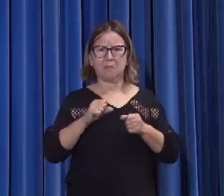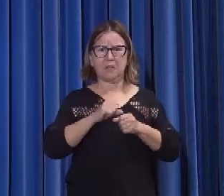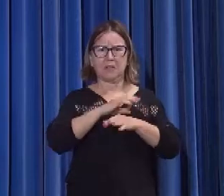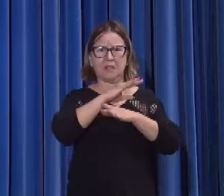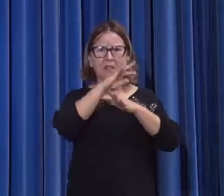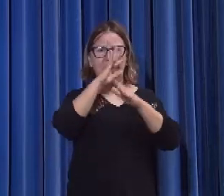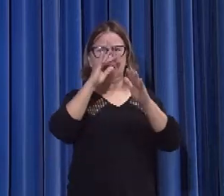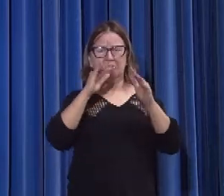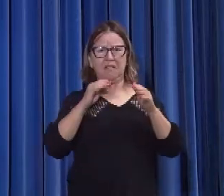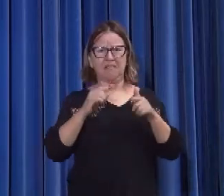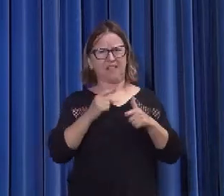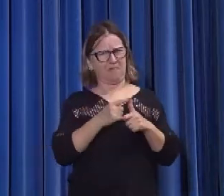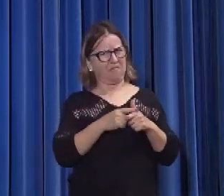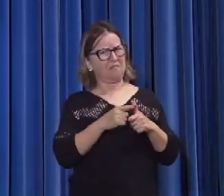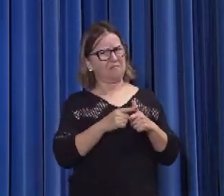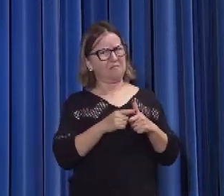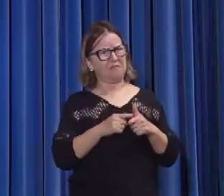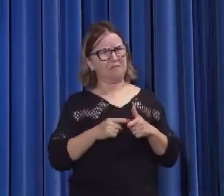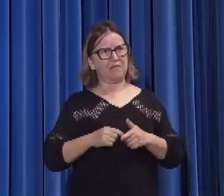tribulações?